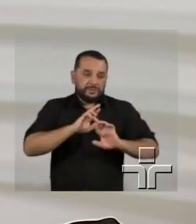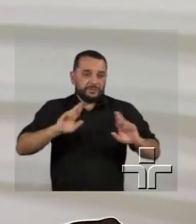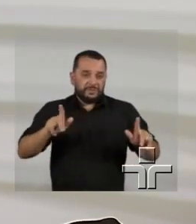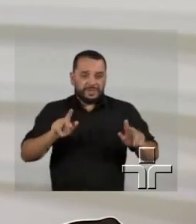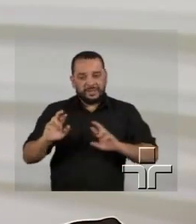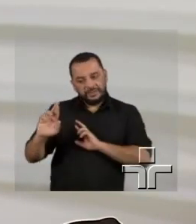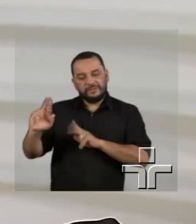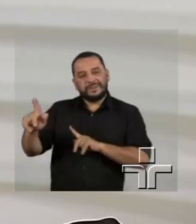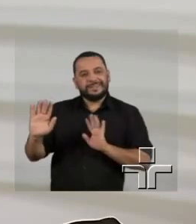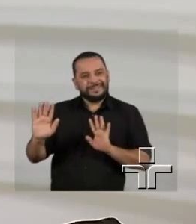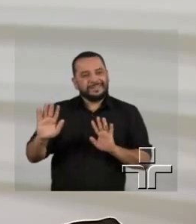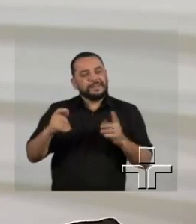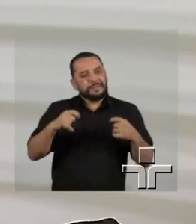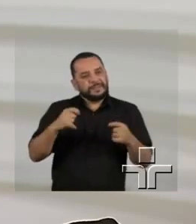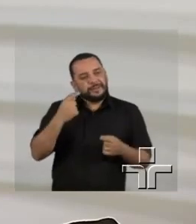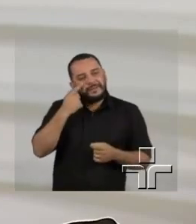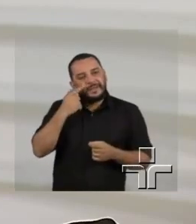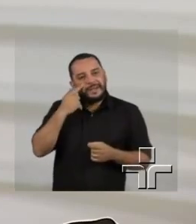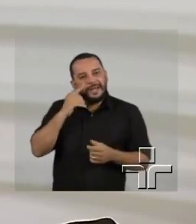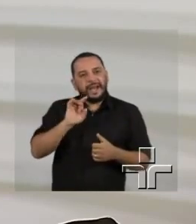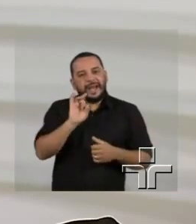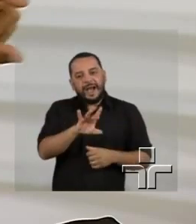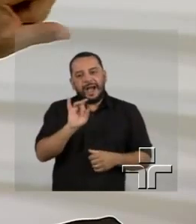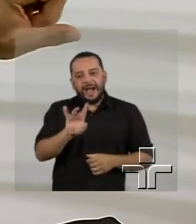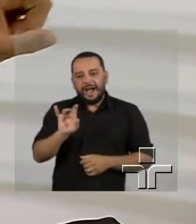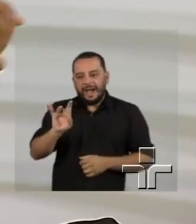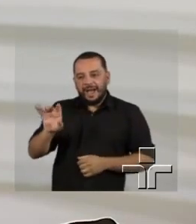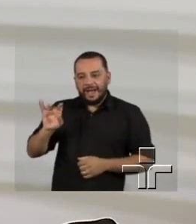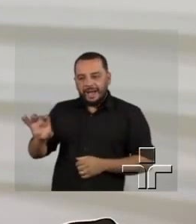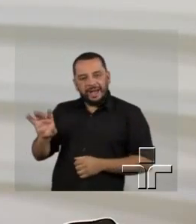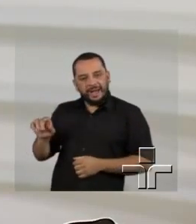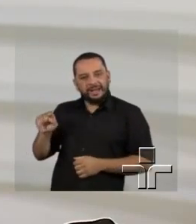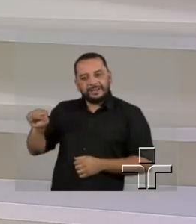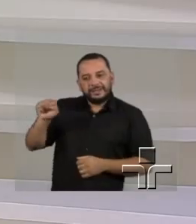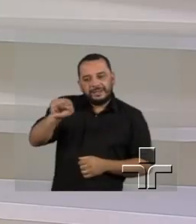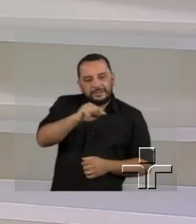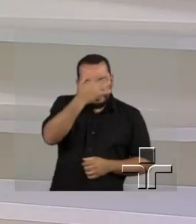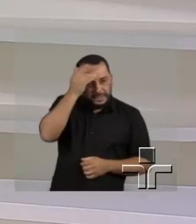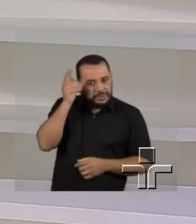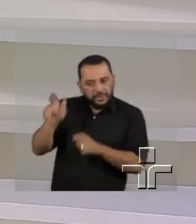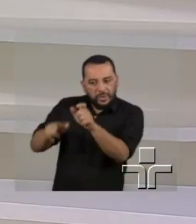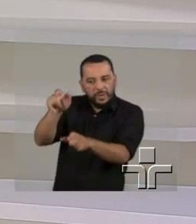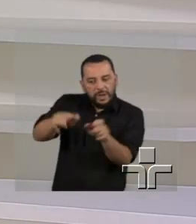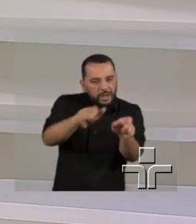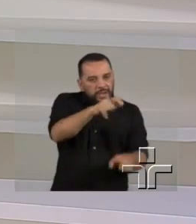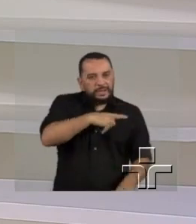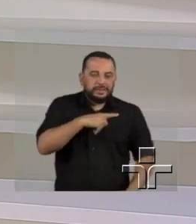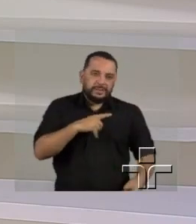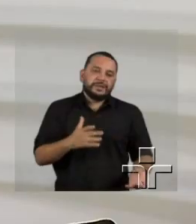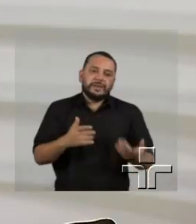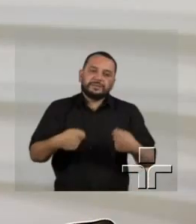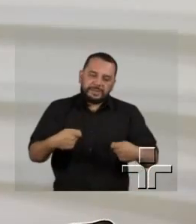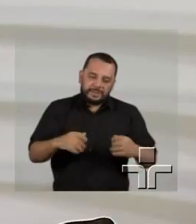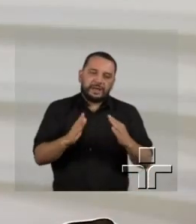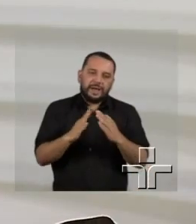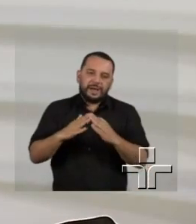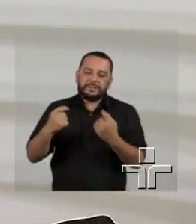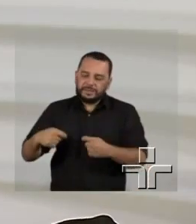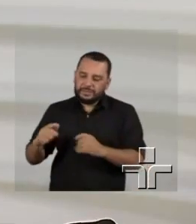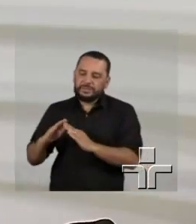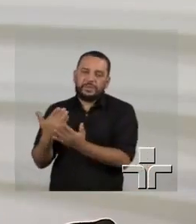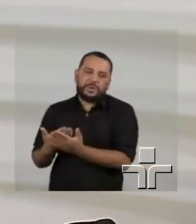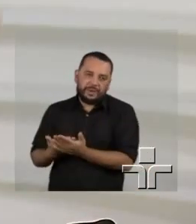todos, nós não, porque eu estou aposentado, mas mais vocês que estão na ativa, mexe com todo mundo, né? Então, eu acho